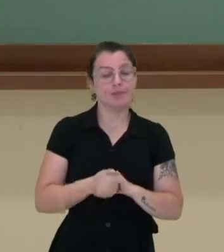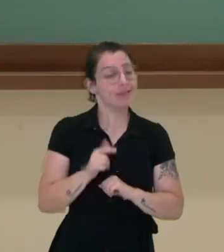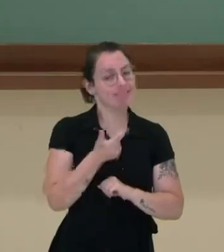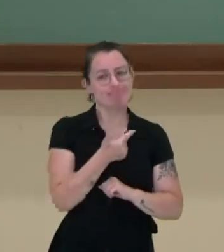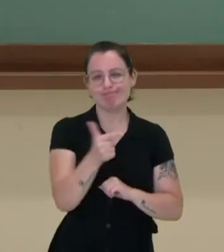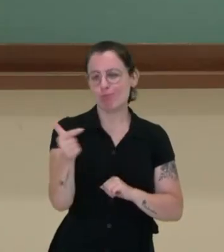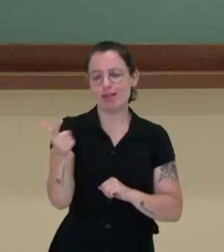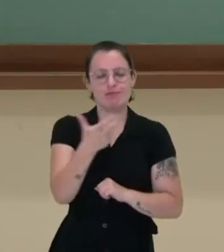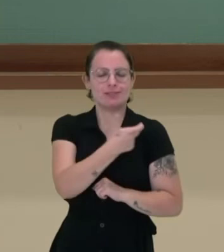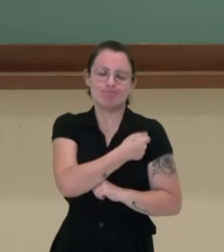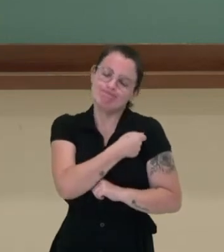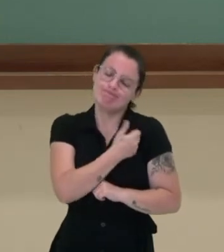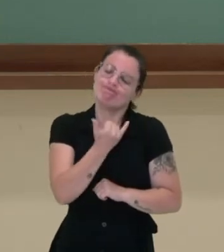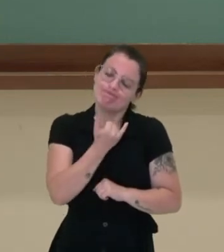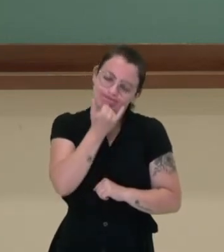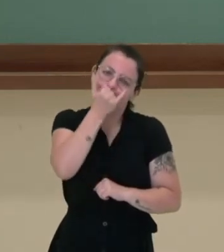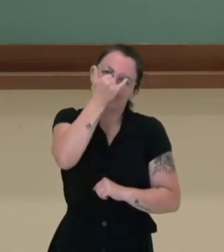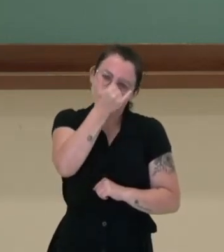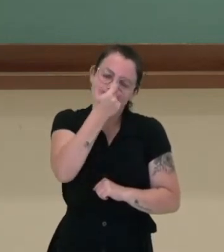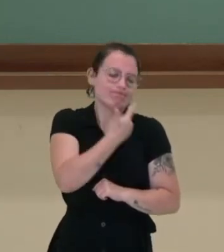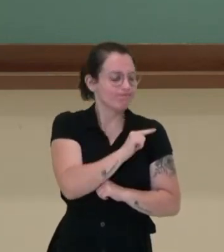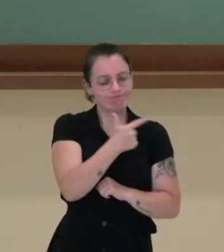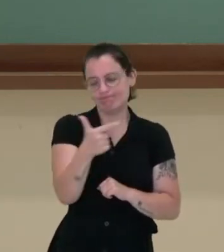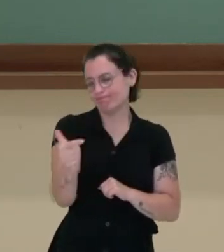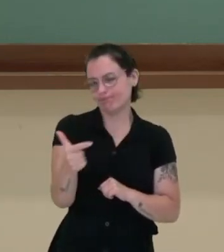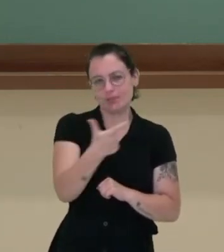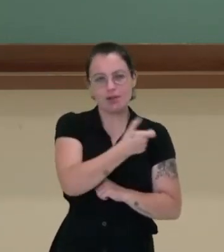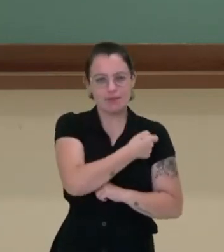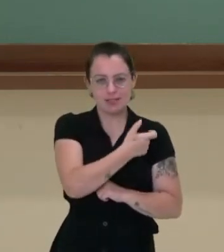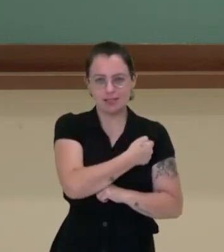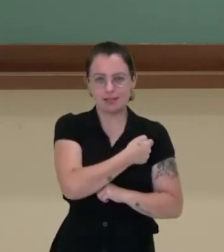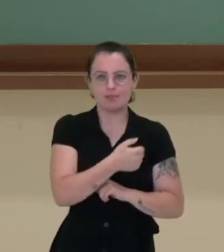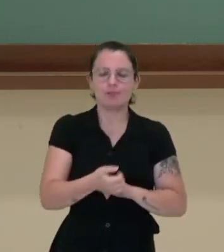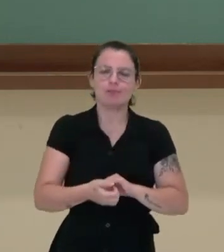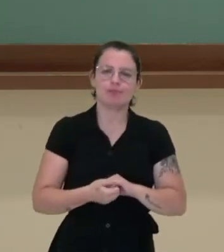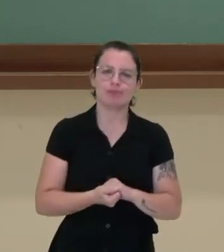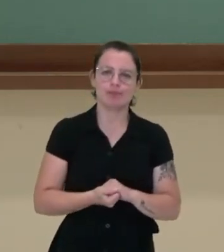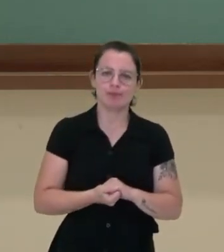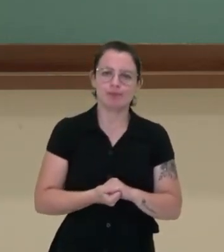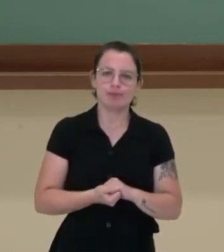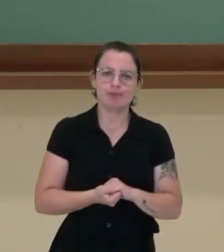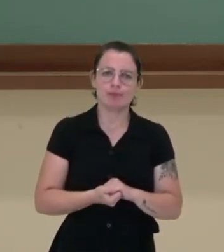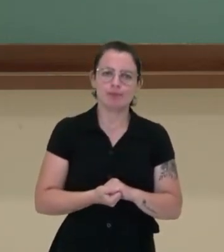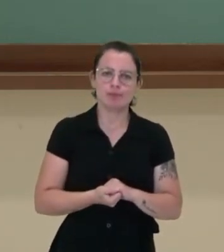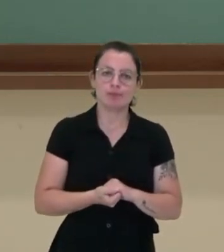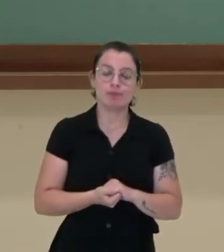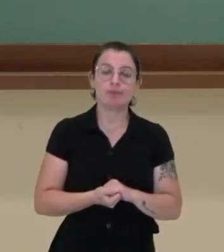vacina. Infelizmente, não possui vacina. Possui